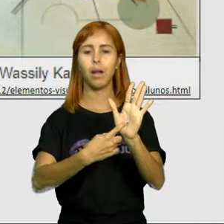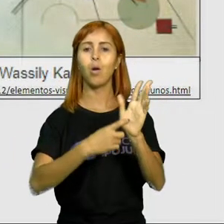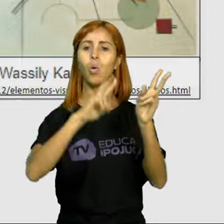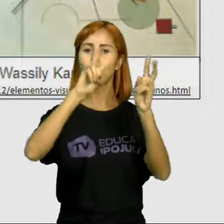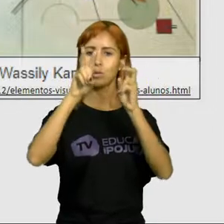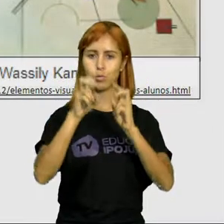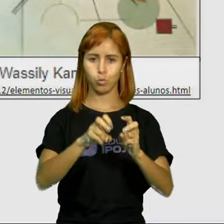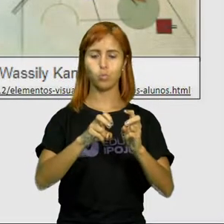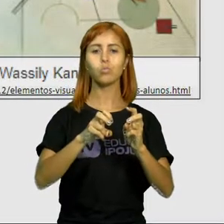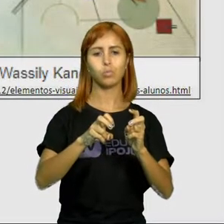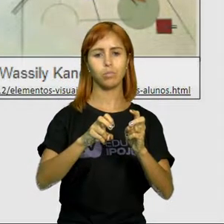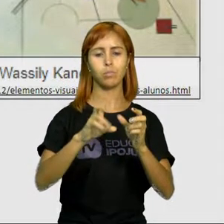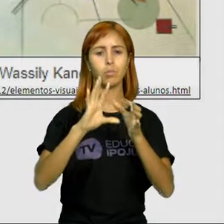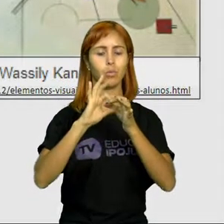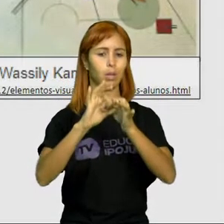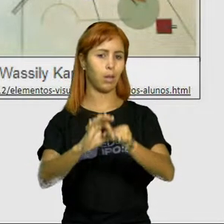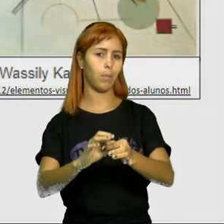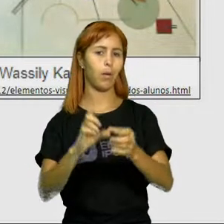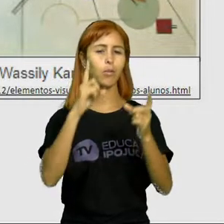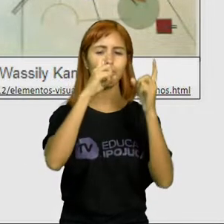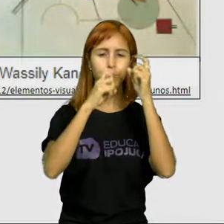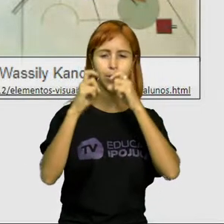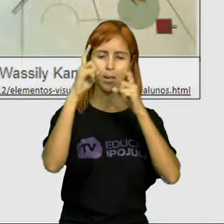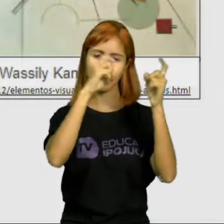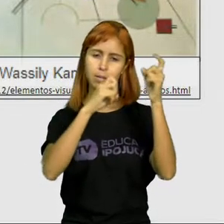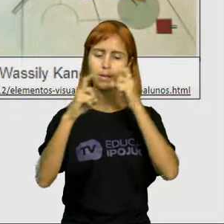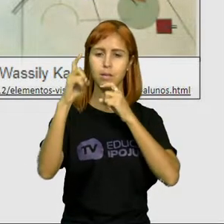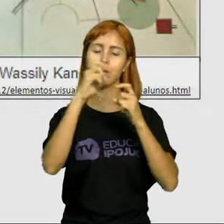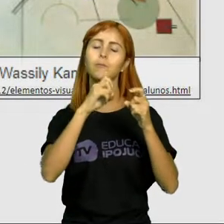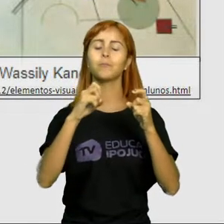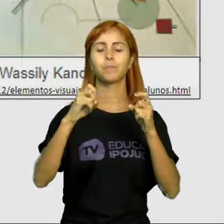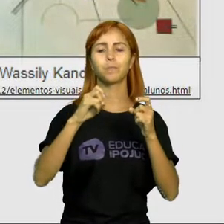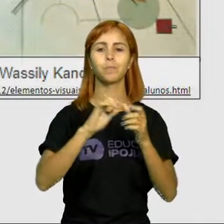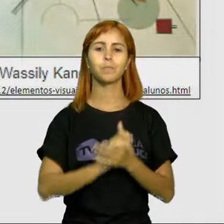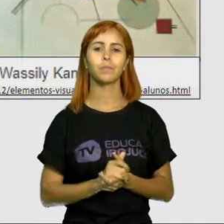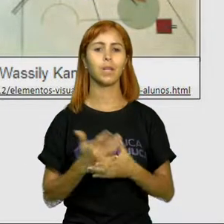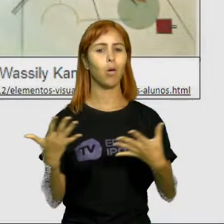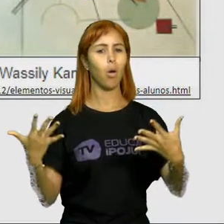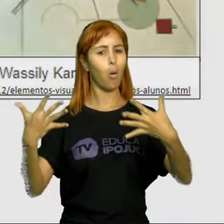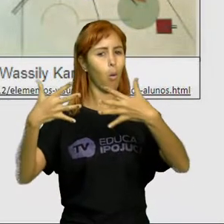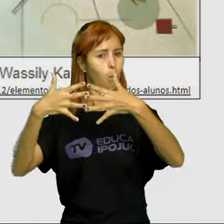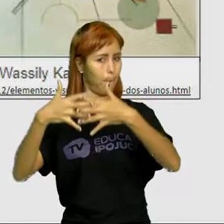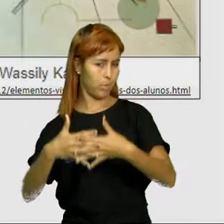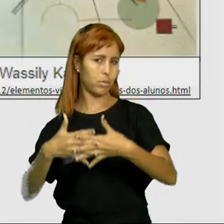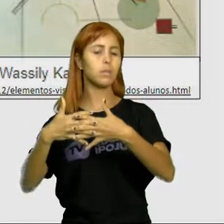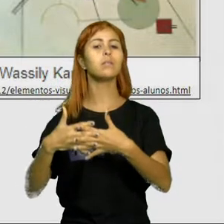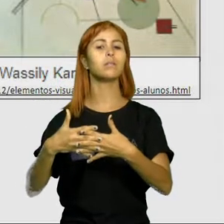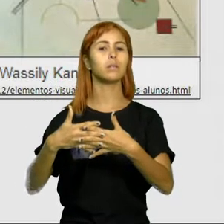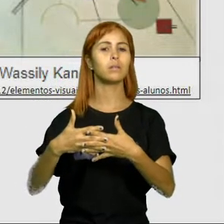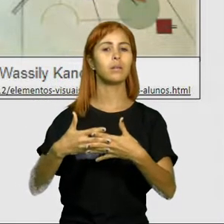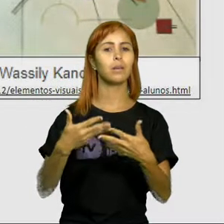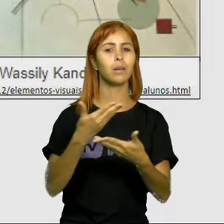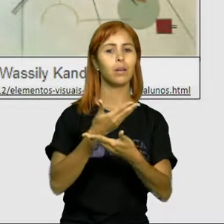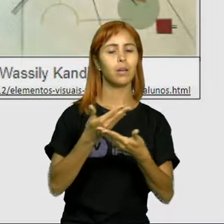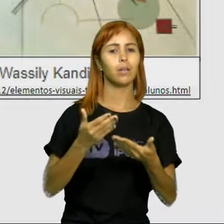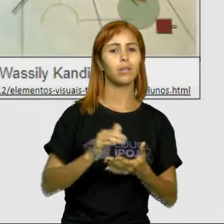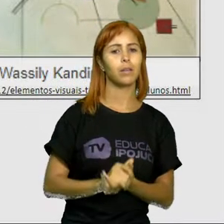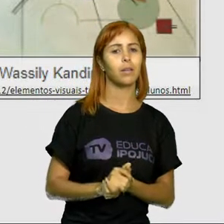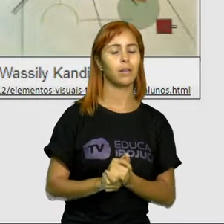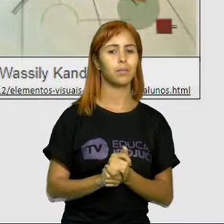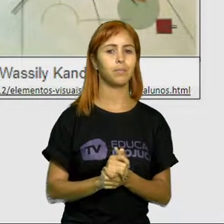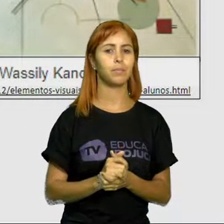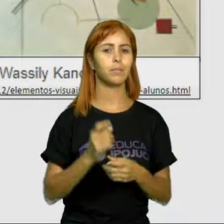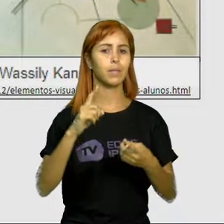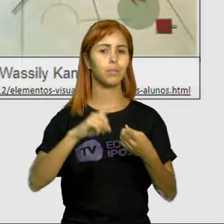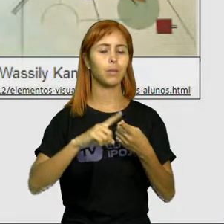tema, uma expressão e uma composição. Ou seja, ele tem algo a dar de mensagem